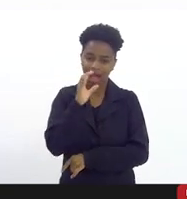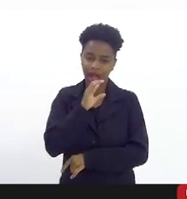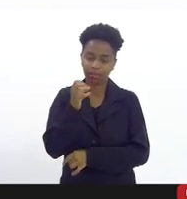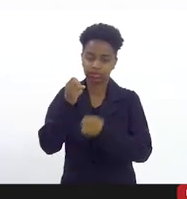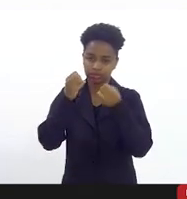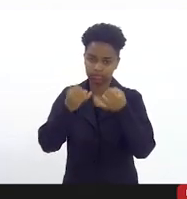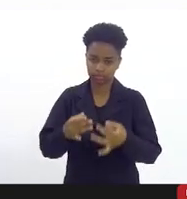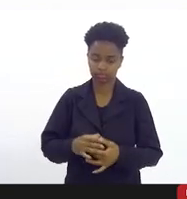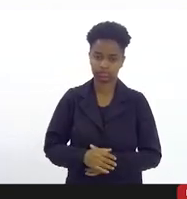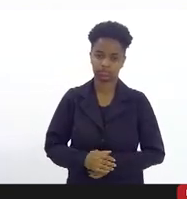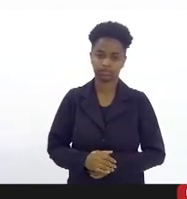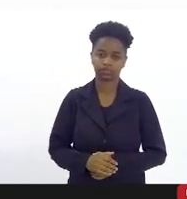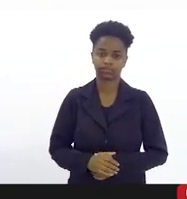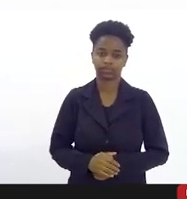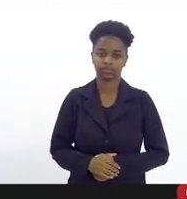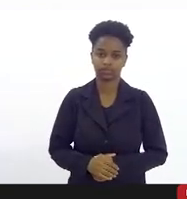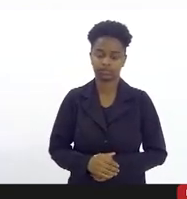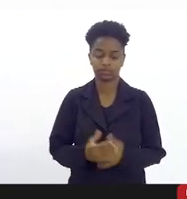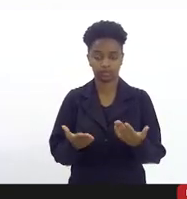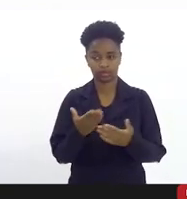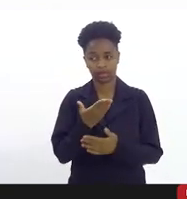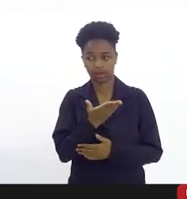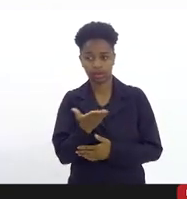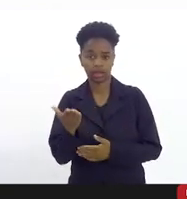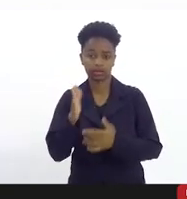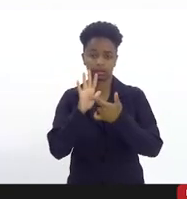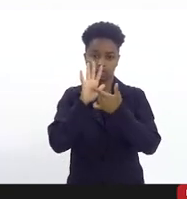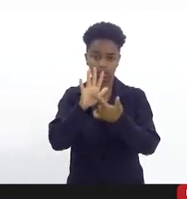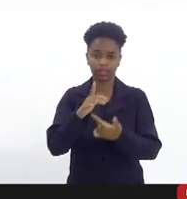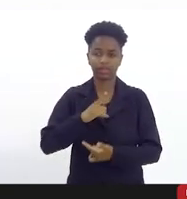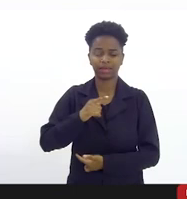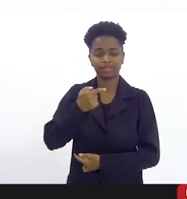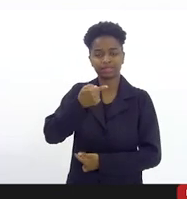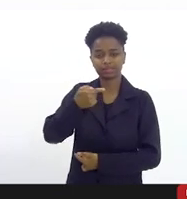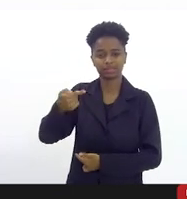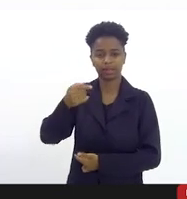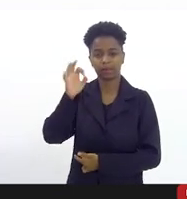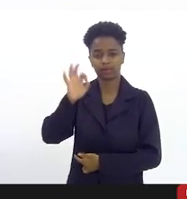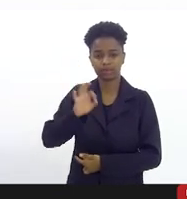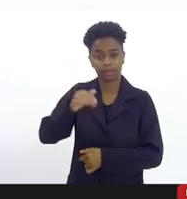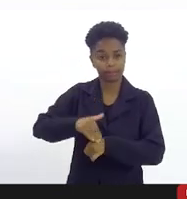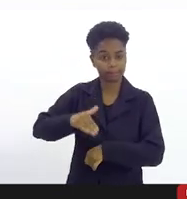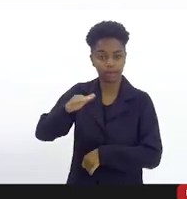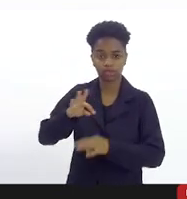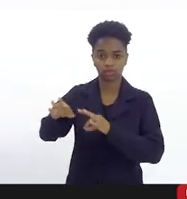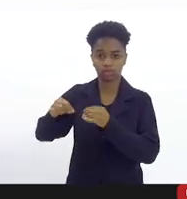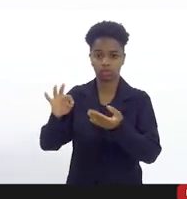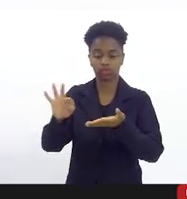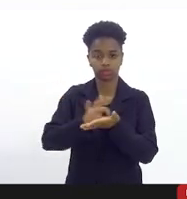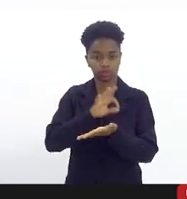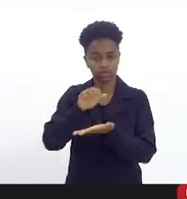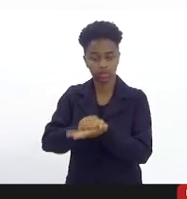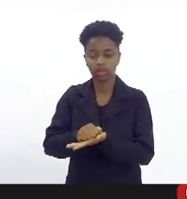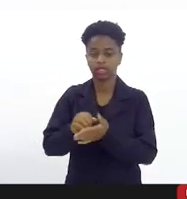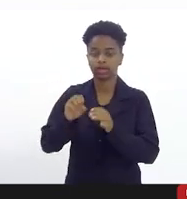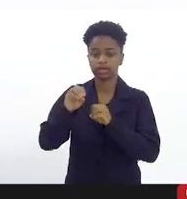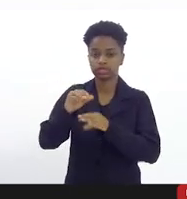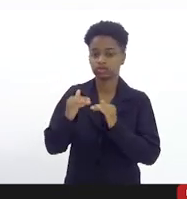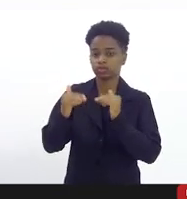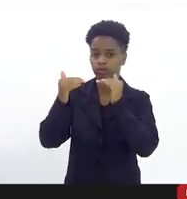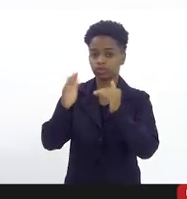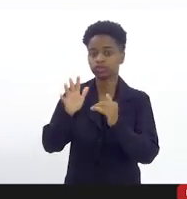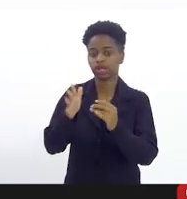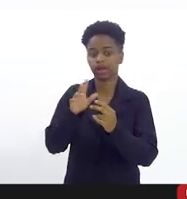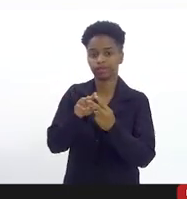é o retrato é esse né que a gente tem mais de 77% de todas as matrículas no superior concentrada já na mão